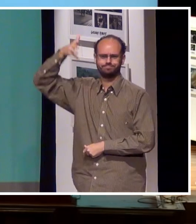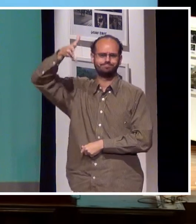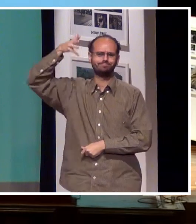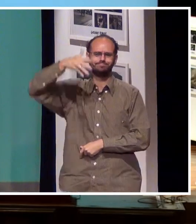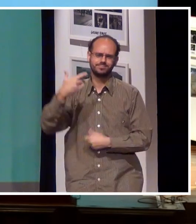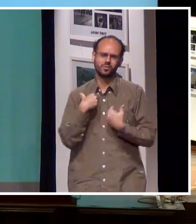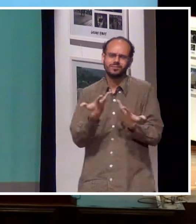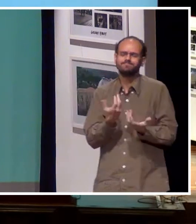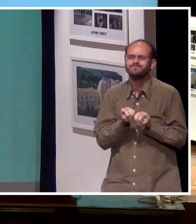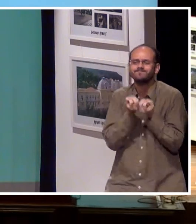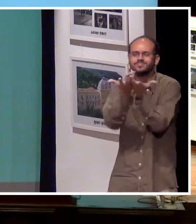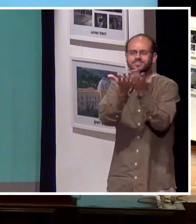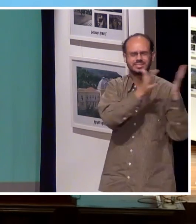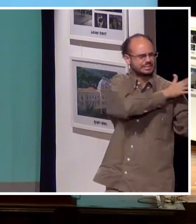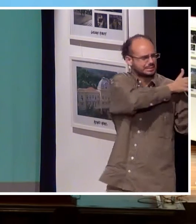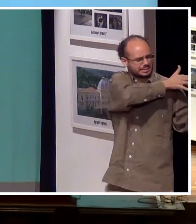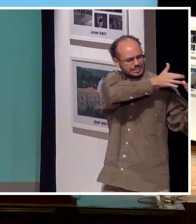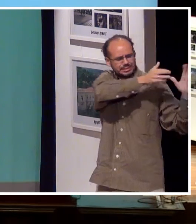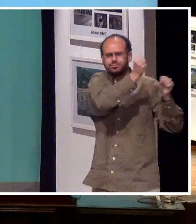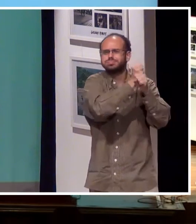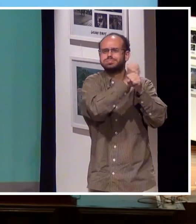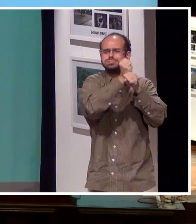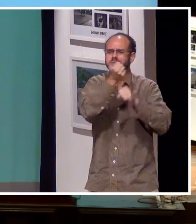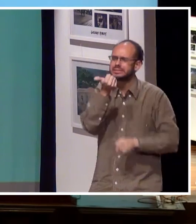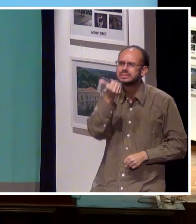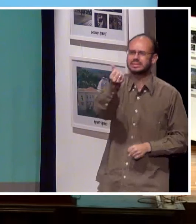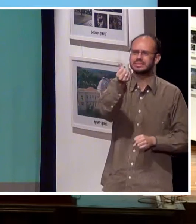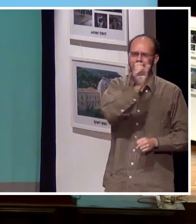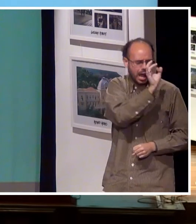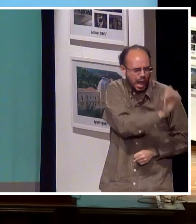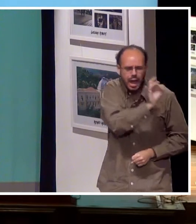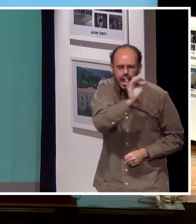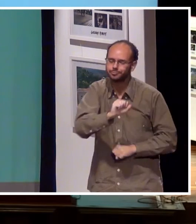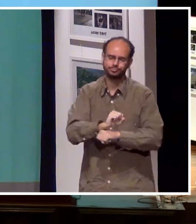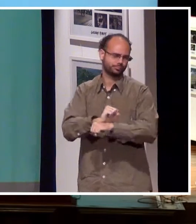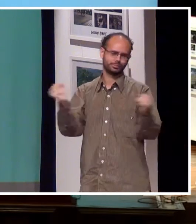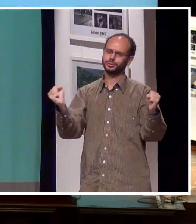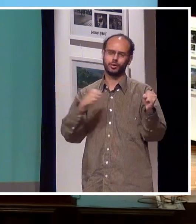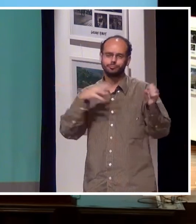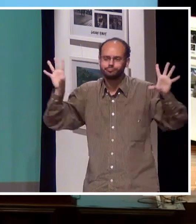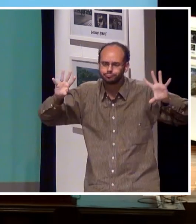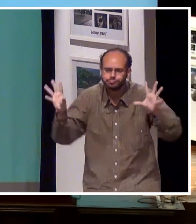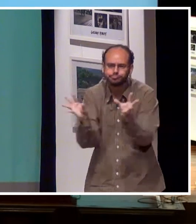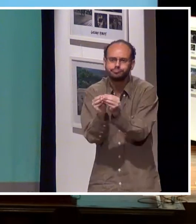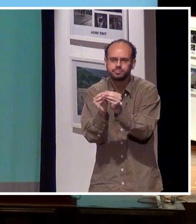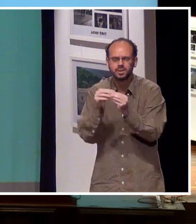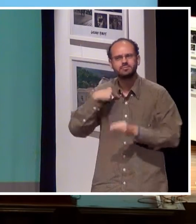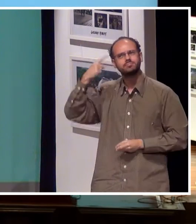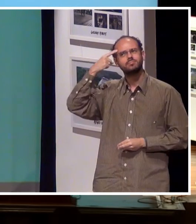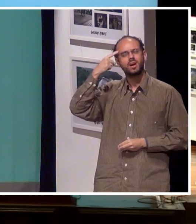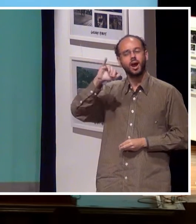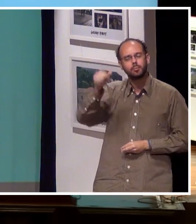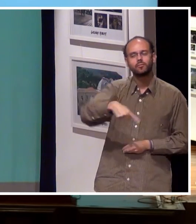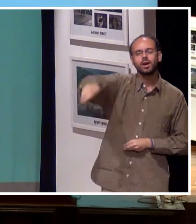Mas esse tempo, né, a Libras, essa trajetória de 16 anos, é impossível a